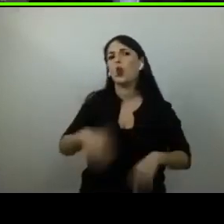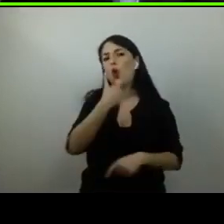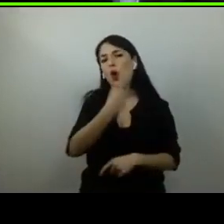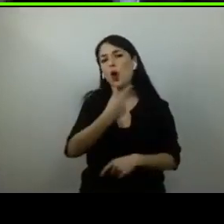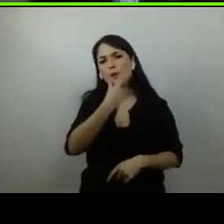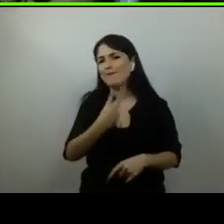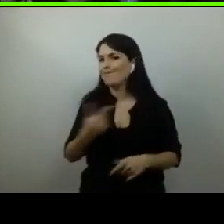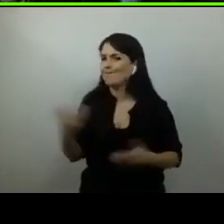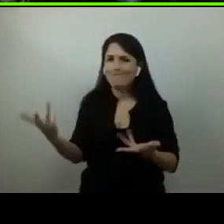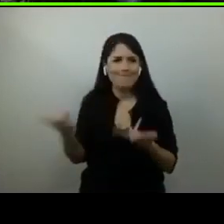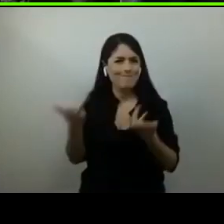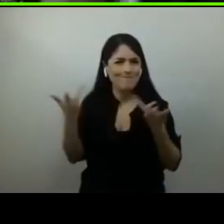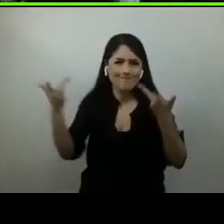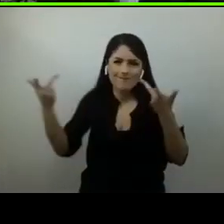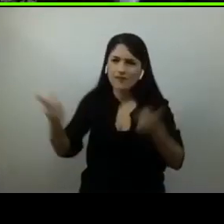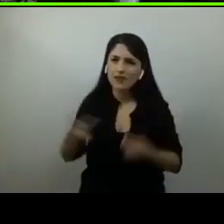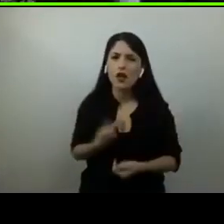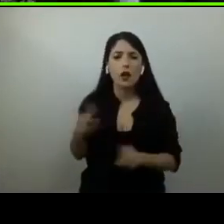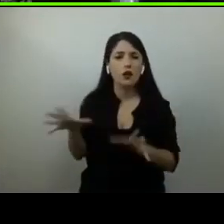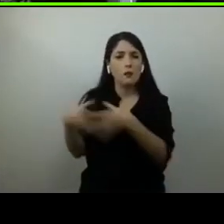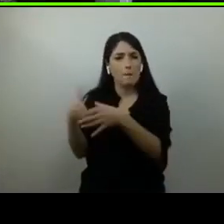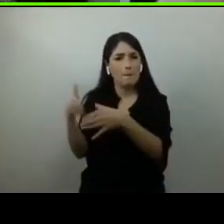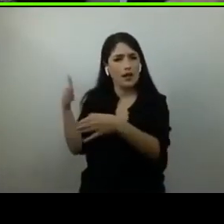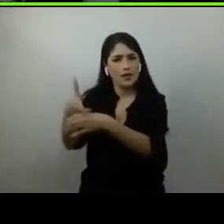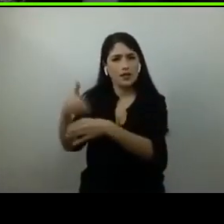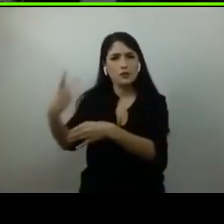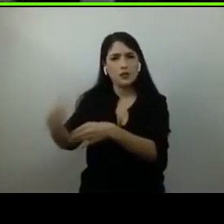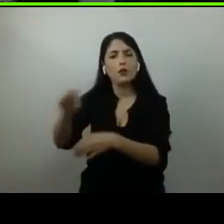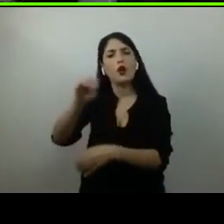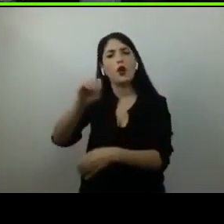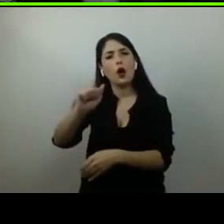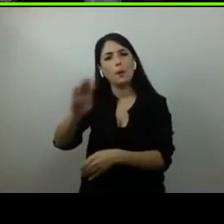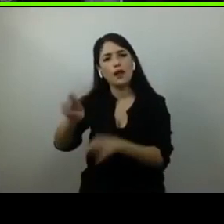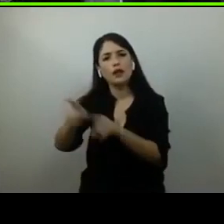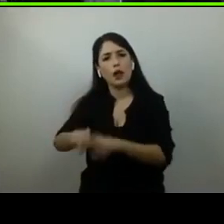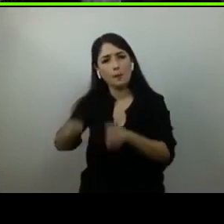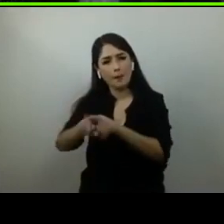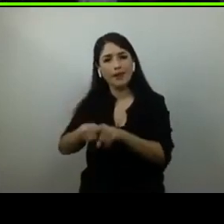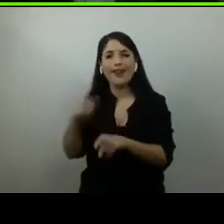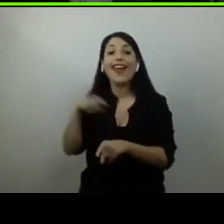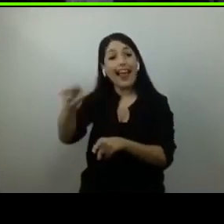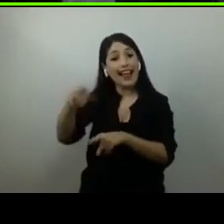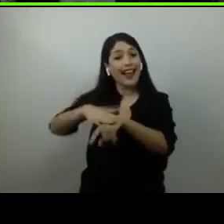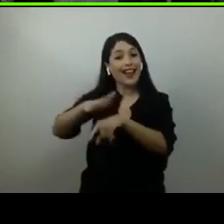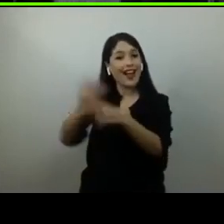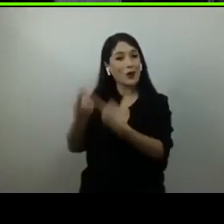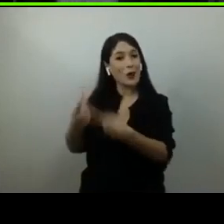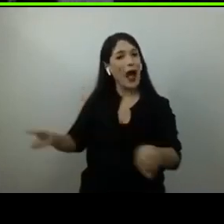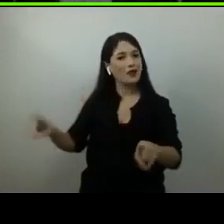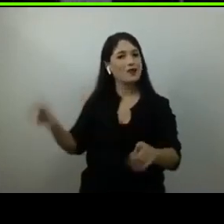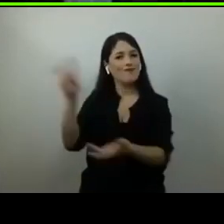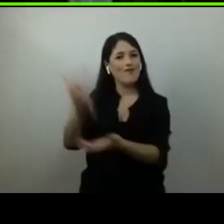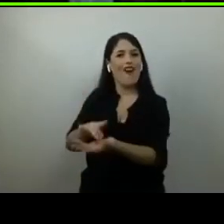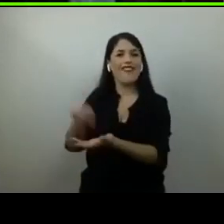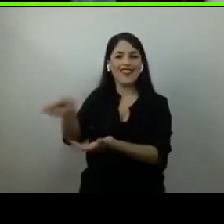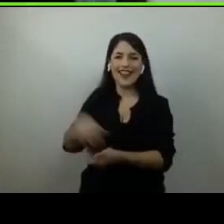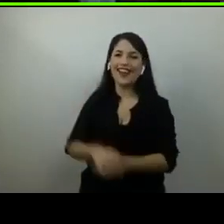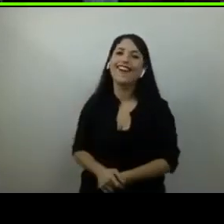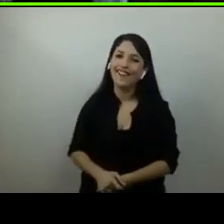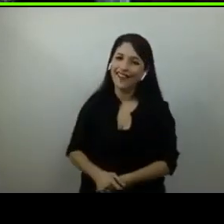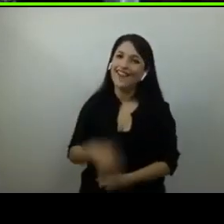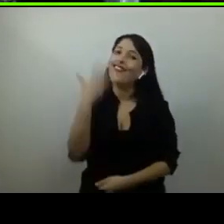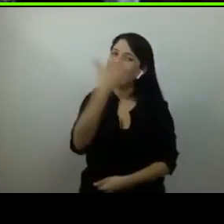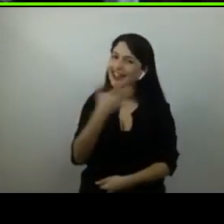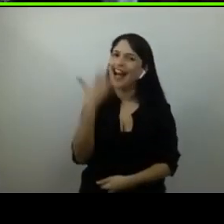competente, membro da Comissão de Prerrogativas da Ordem dos Advogados do Brasil, e é o nosso churrasqueiro oficial, né? O Haddad já está acostumado, enfim,